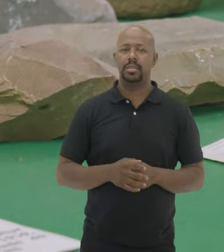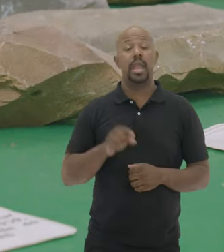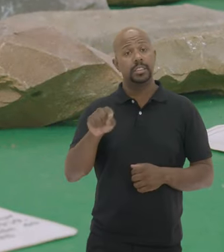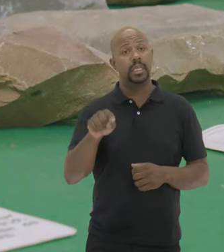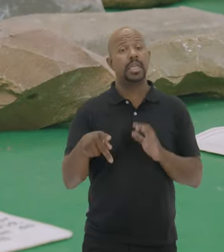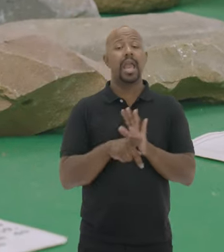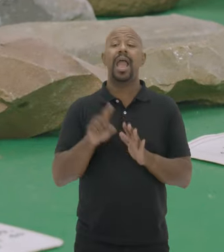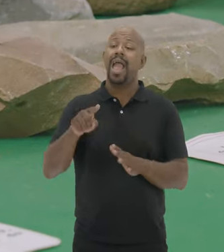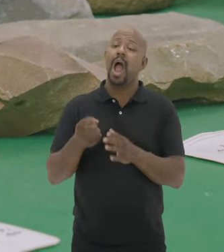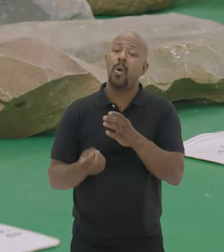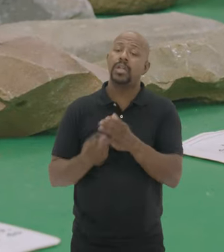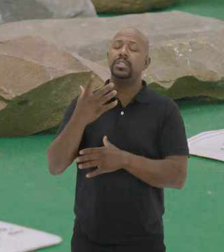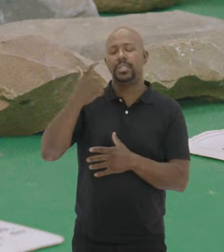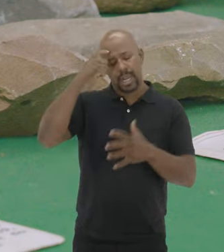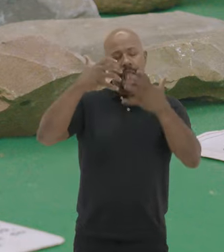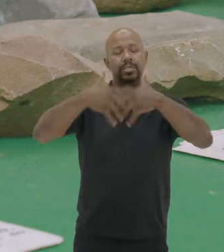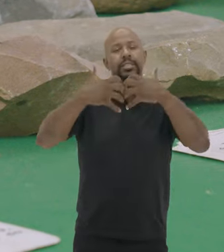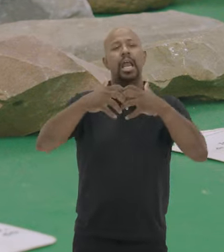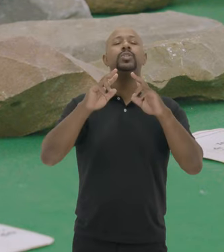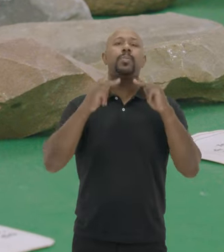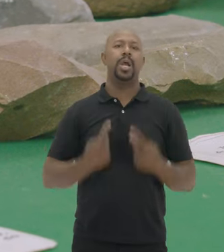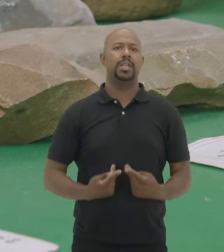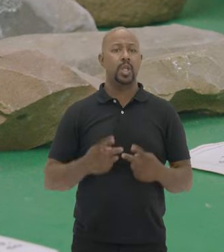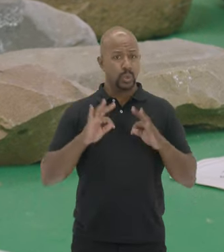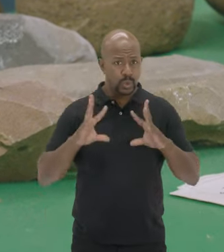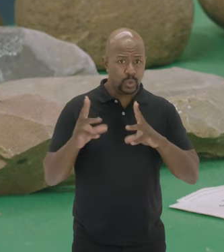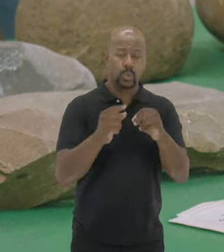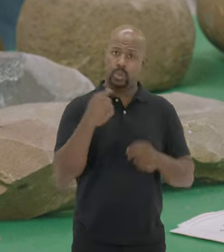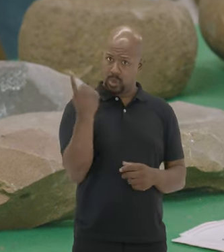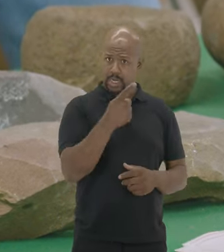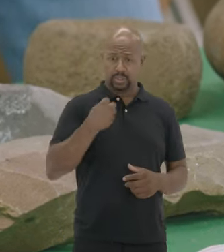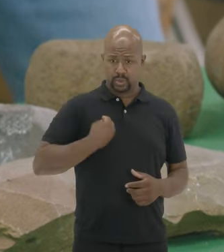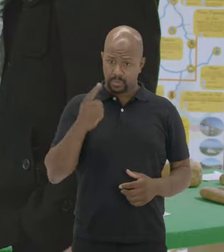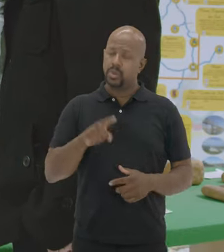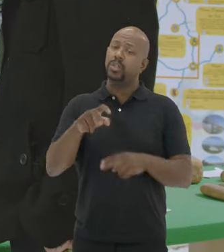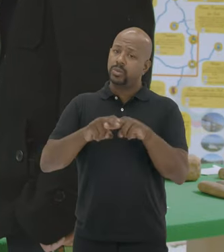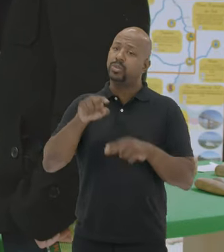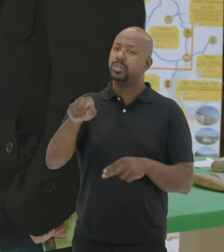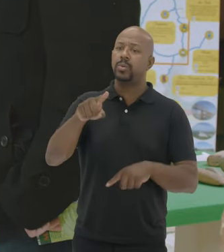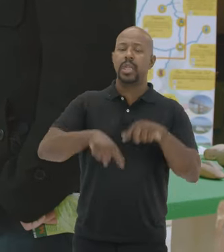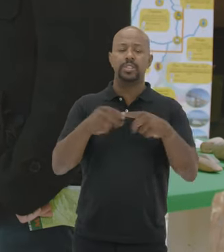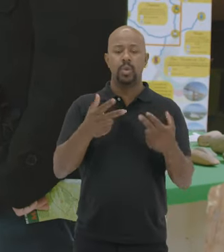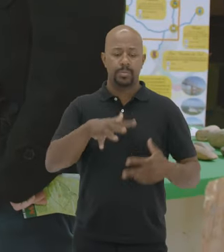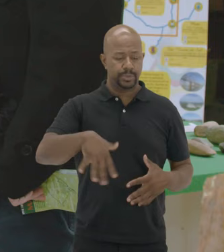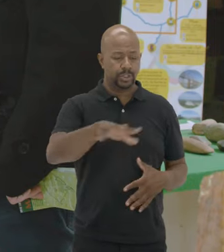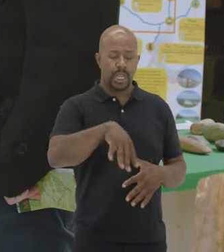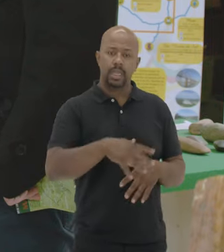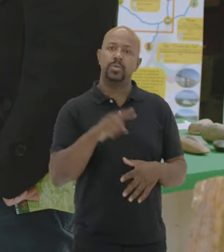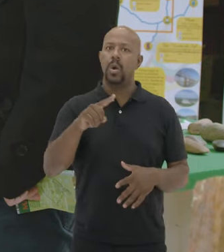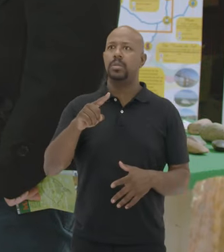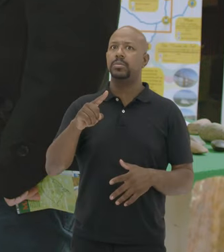isso aqui é origem da racionalidade tudo que nós somos hoje surgiu desses objetos aqui